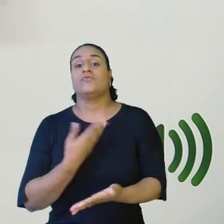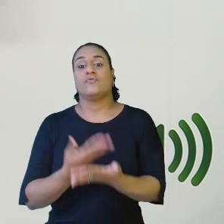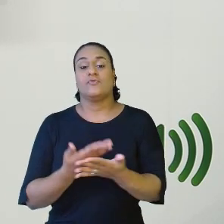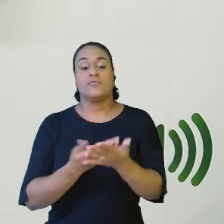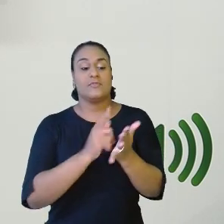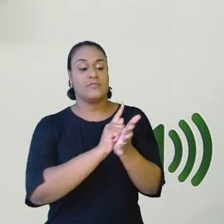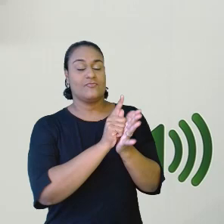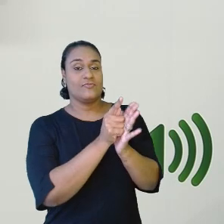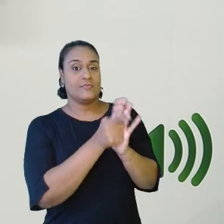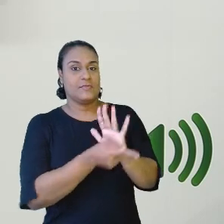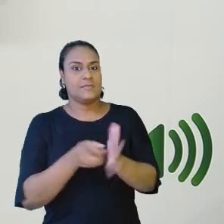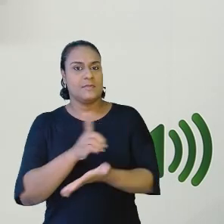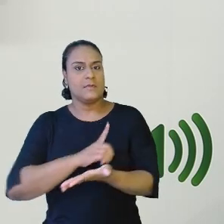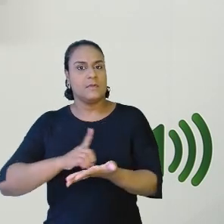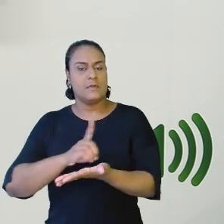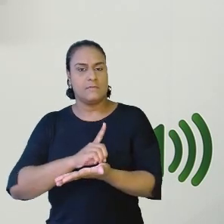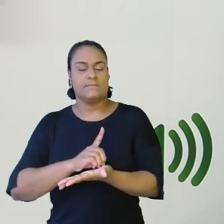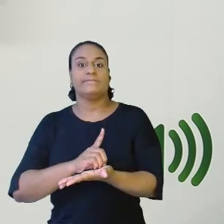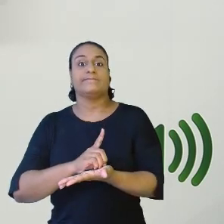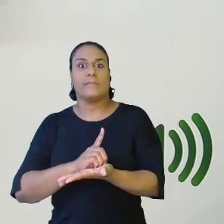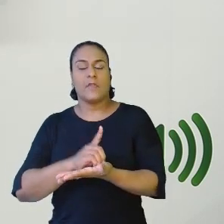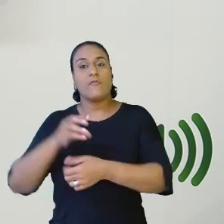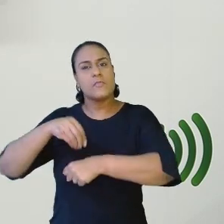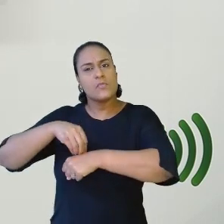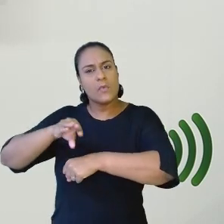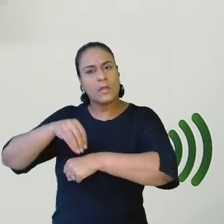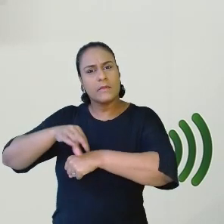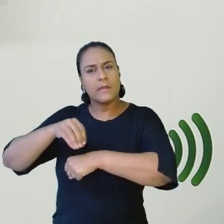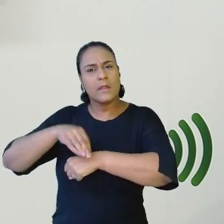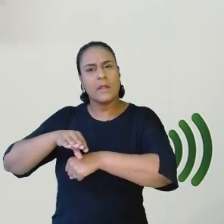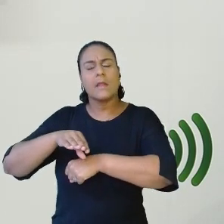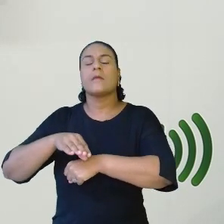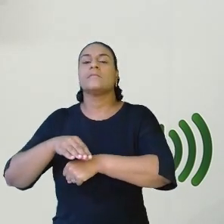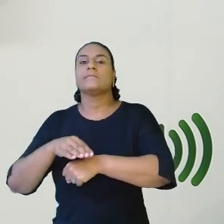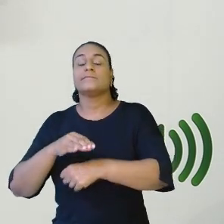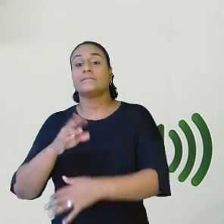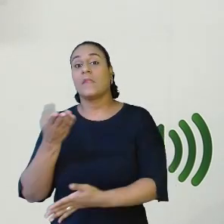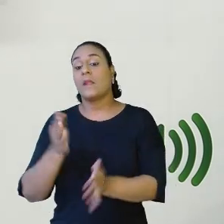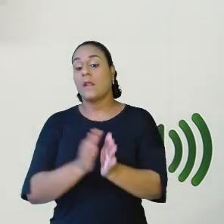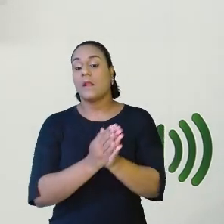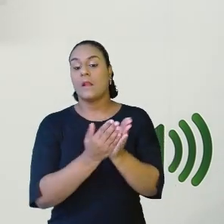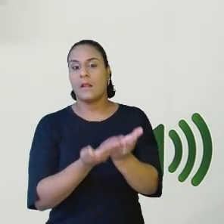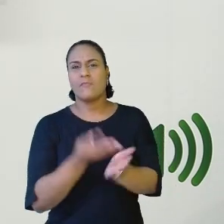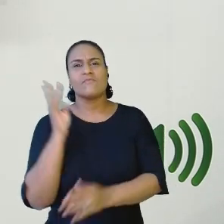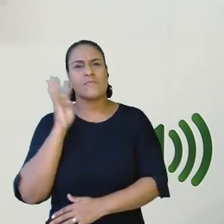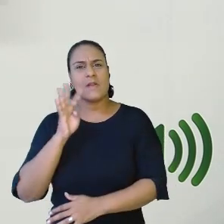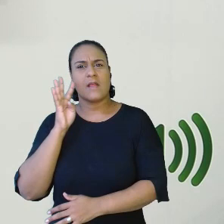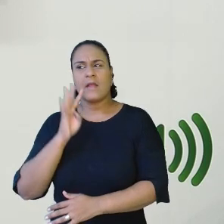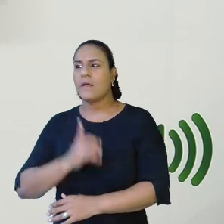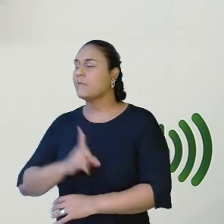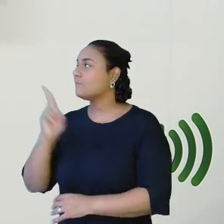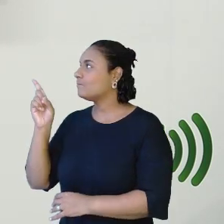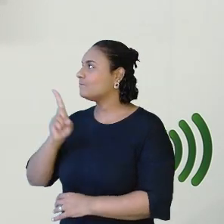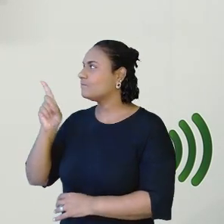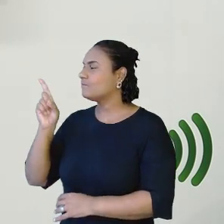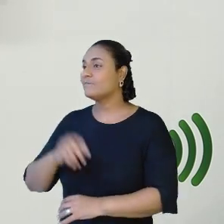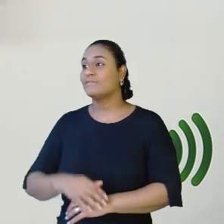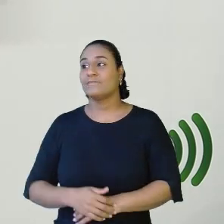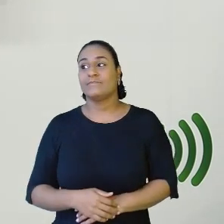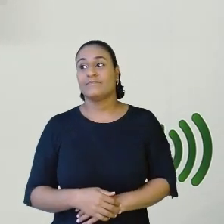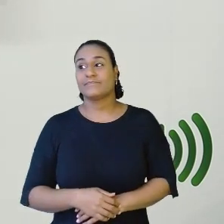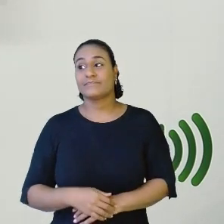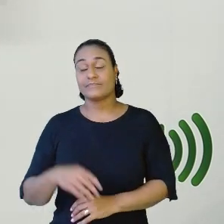para vocês uma dica de livro bem legal. E a gente vai falar sobre ele. É o livro